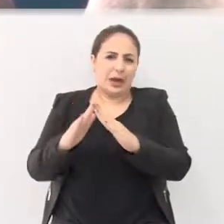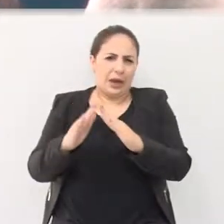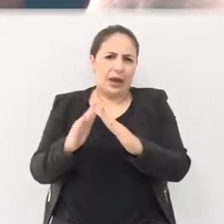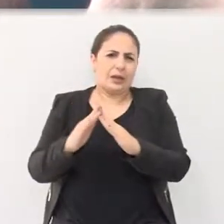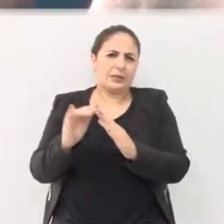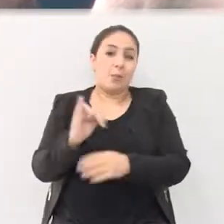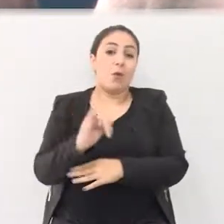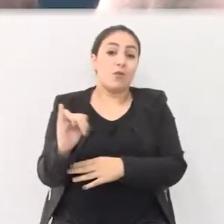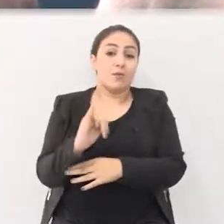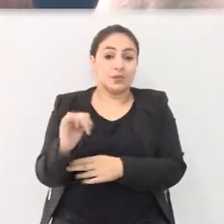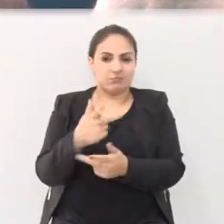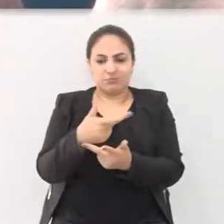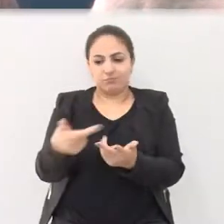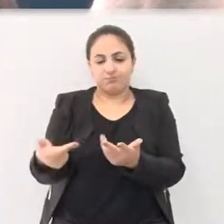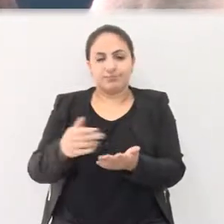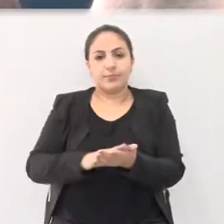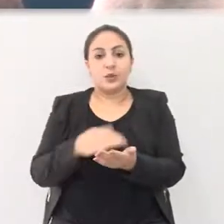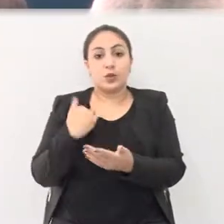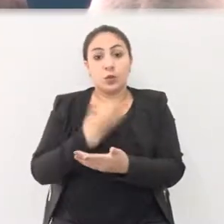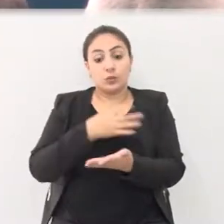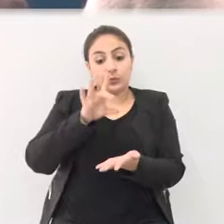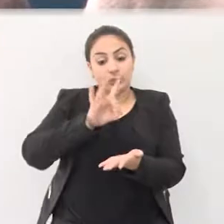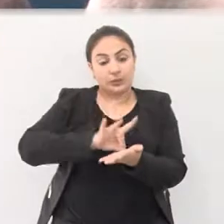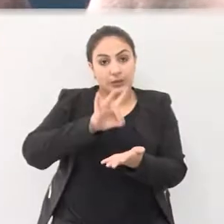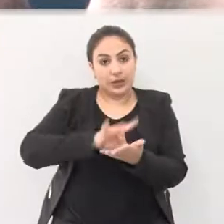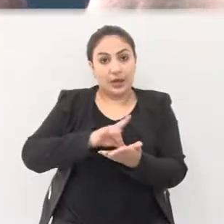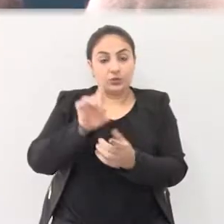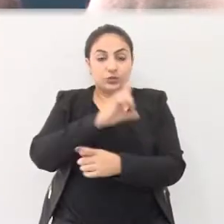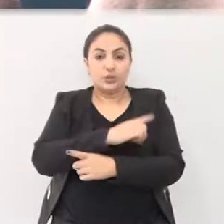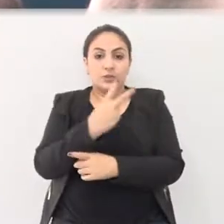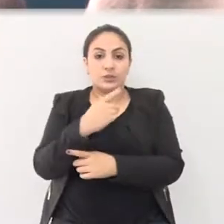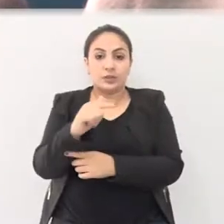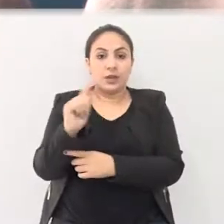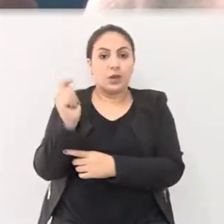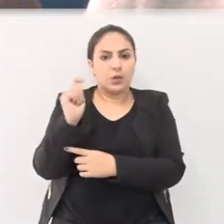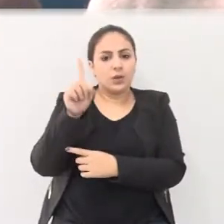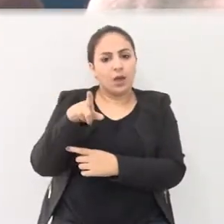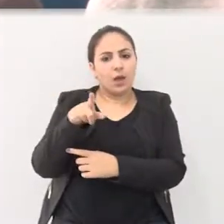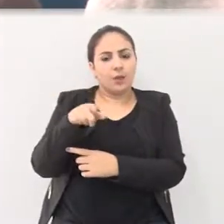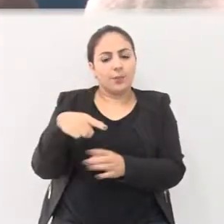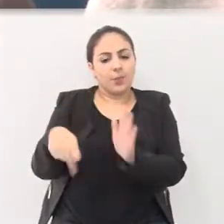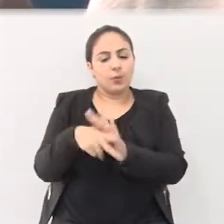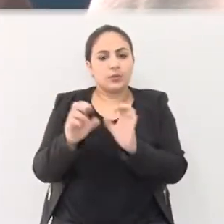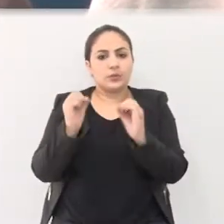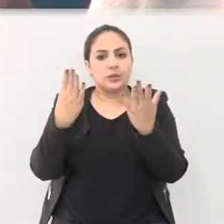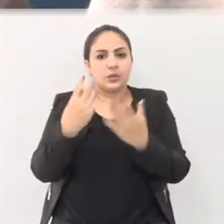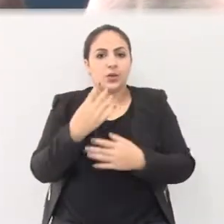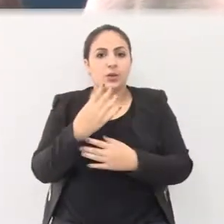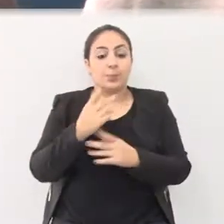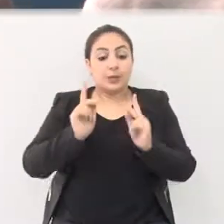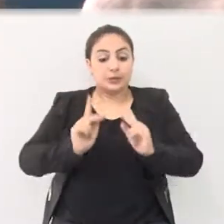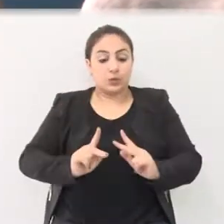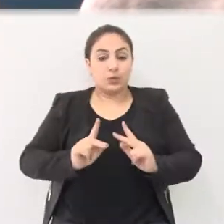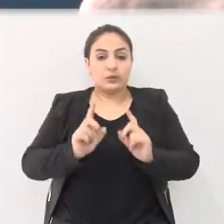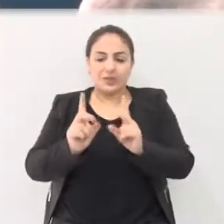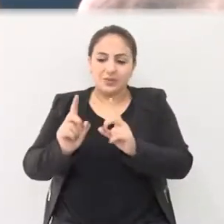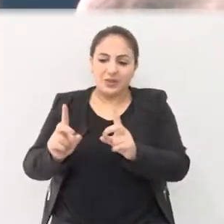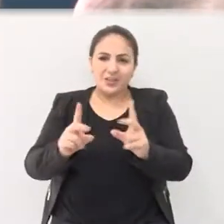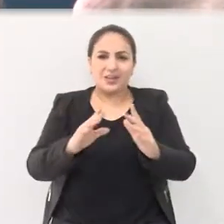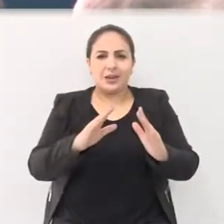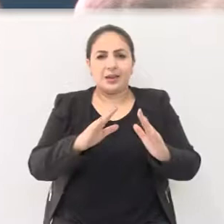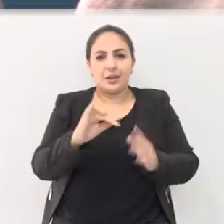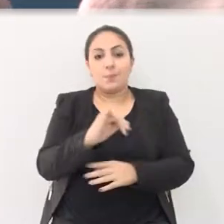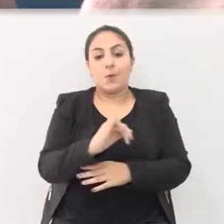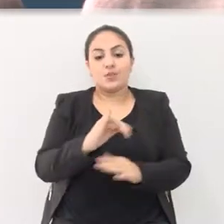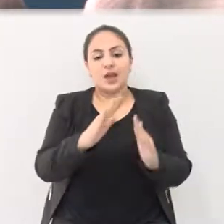imóveis. Então nós estamos instituindo a data de 27 de agosto, que é uma data nacional comemorativa aos corretores de imóveis,